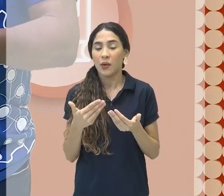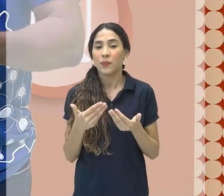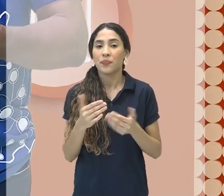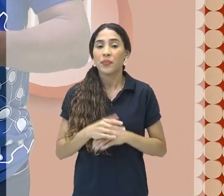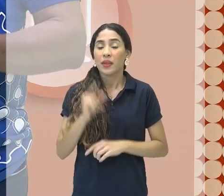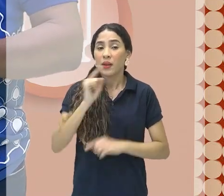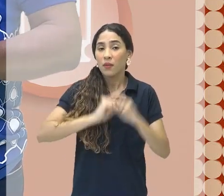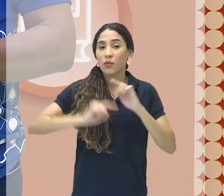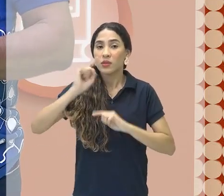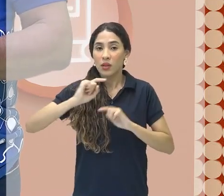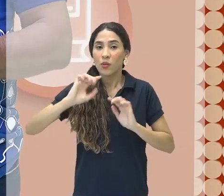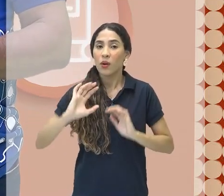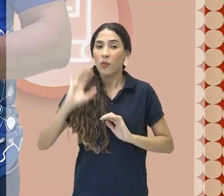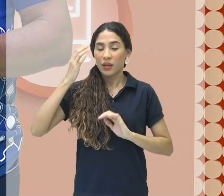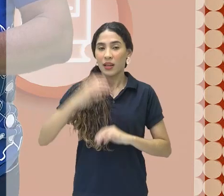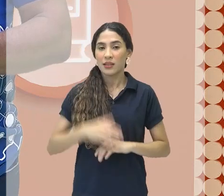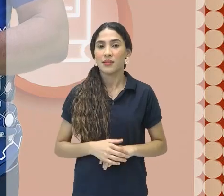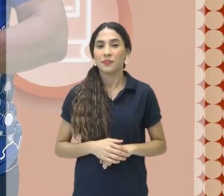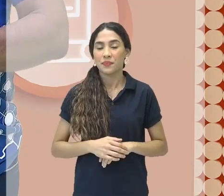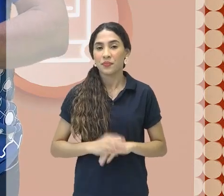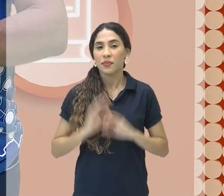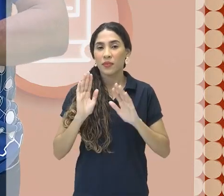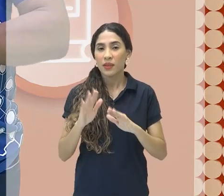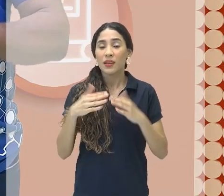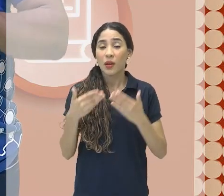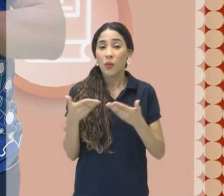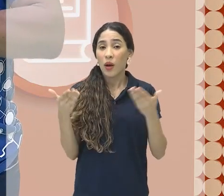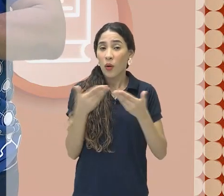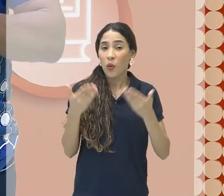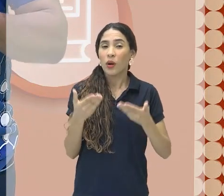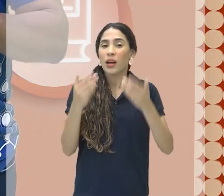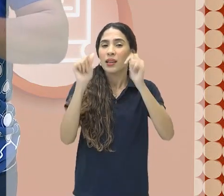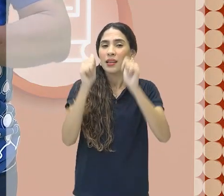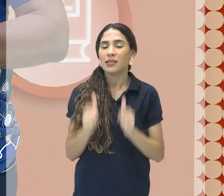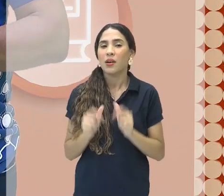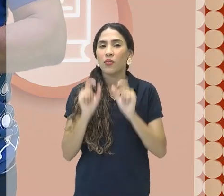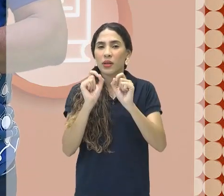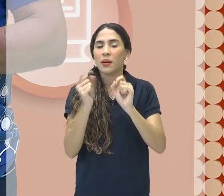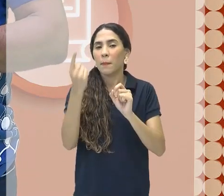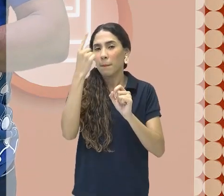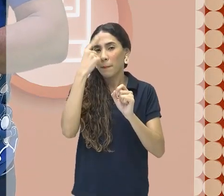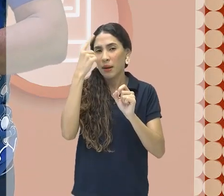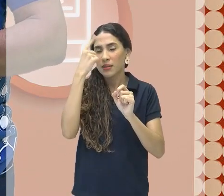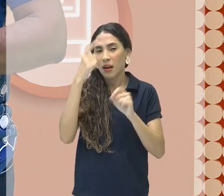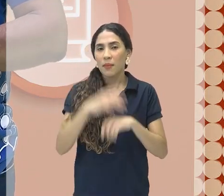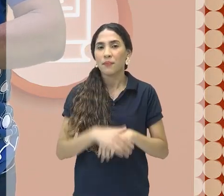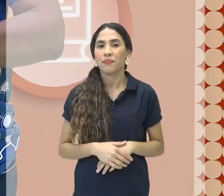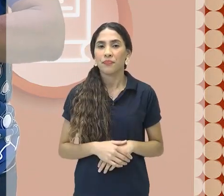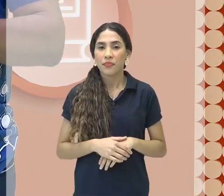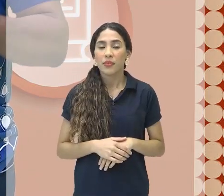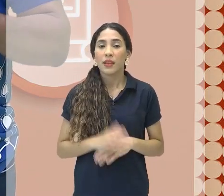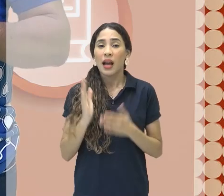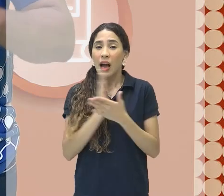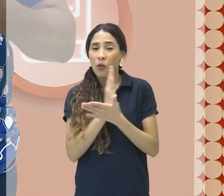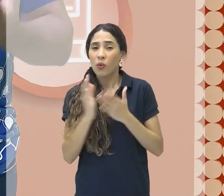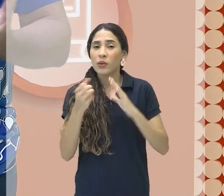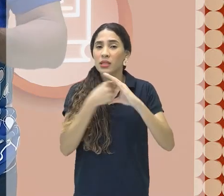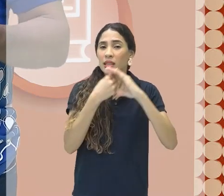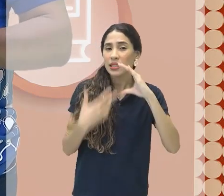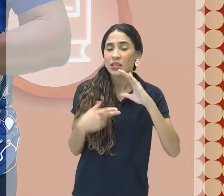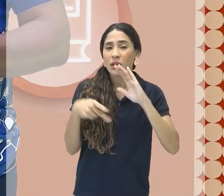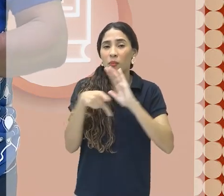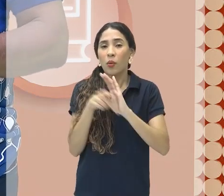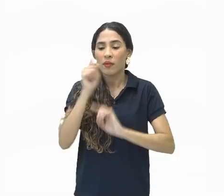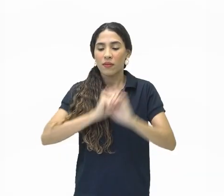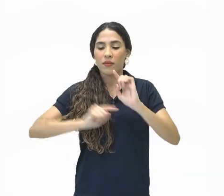essas evoluções acontecem. Então, vamos agora analisar um pouco, né, pensar um pouco em alguns aspectos desse